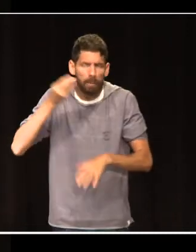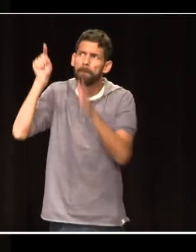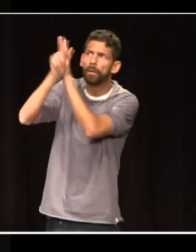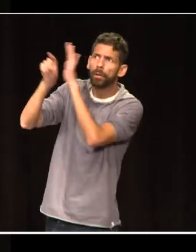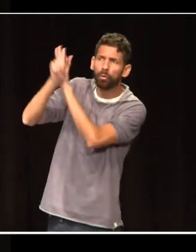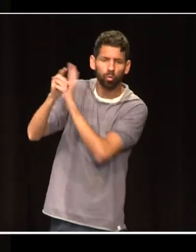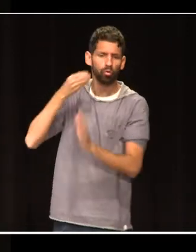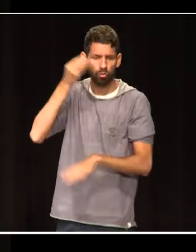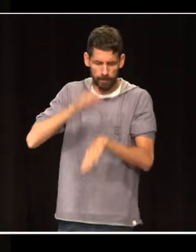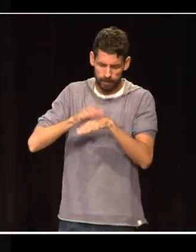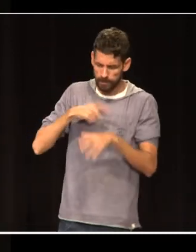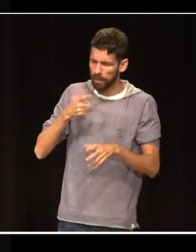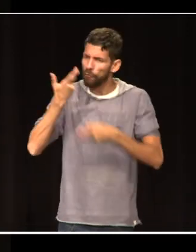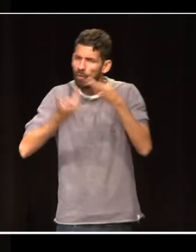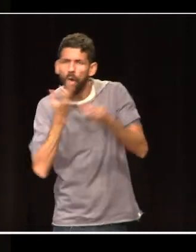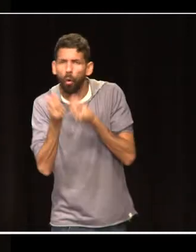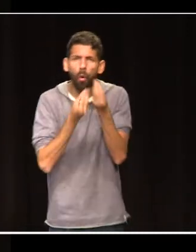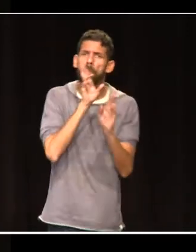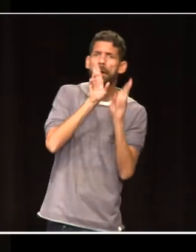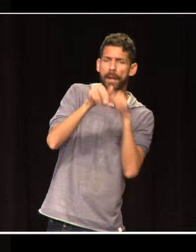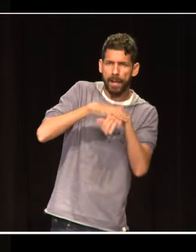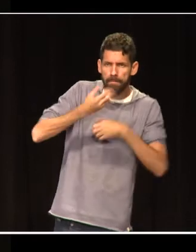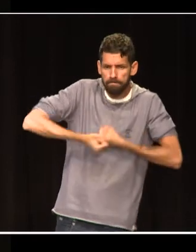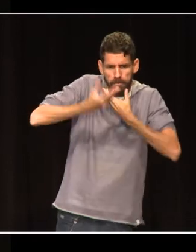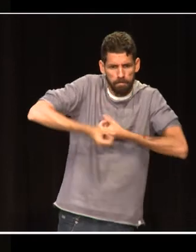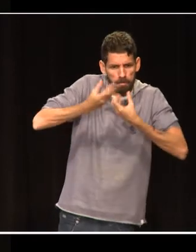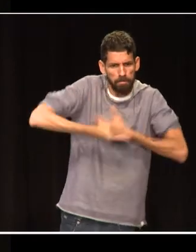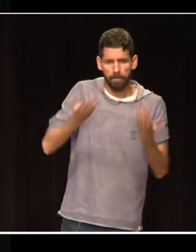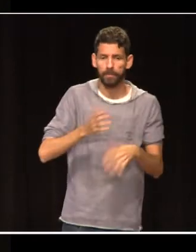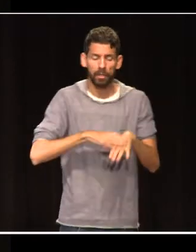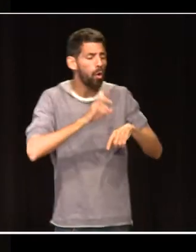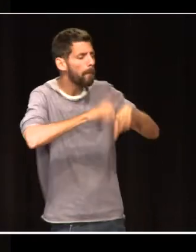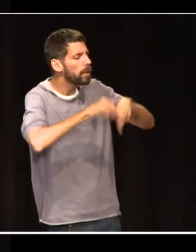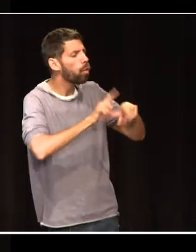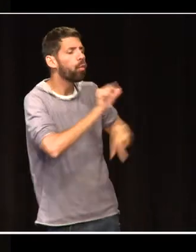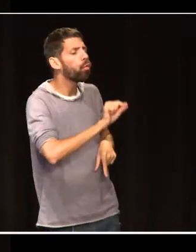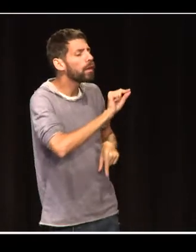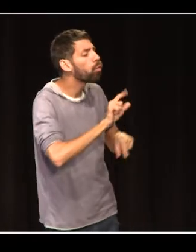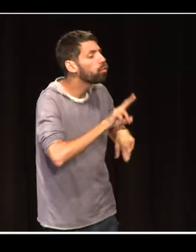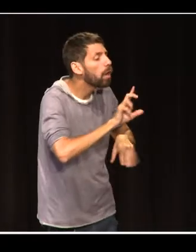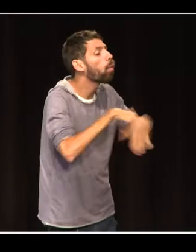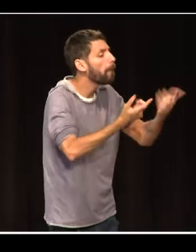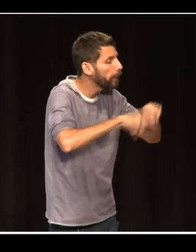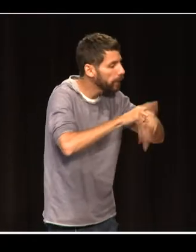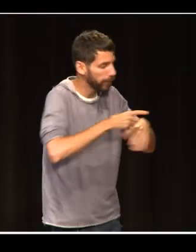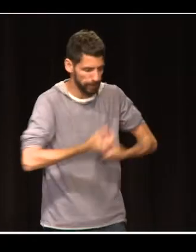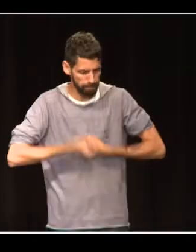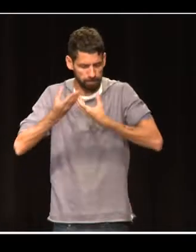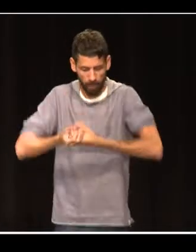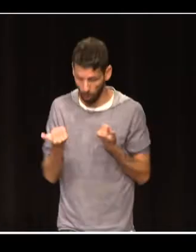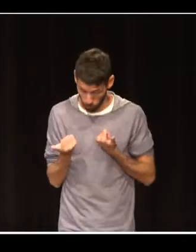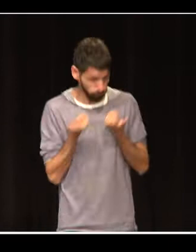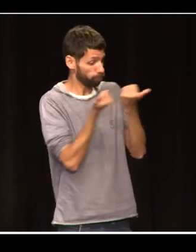perguntas, eles dizem como é que eles vão responder essas perguntas e quais os materiais que eles vão precisar. Então, eu levo esses materiais